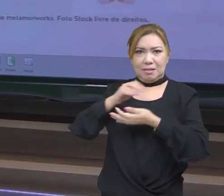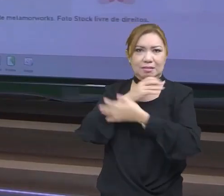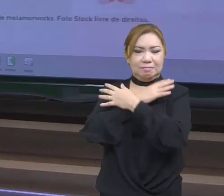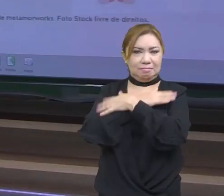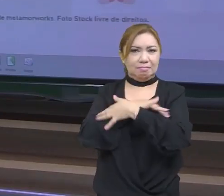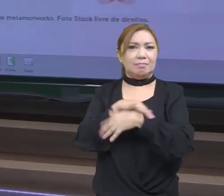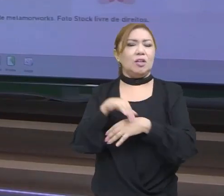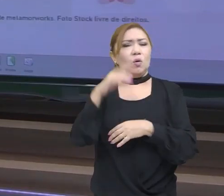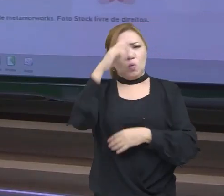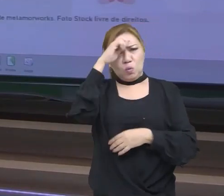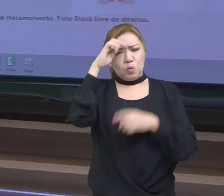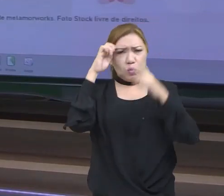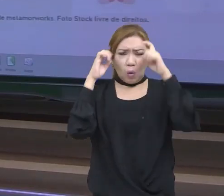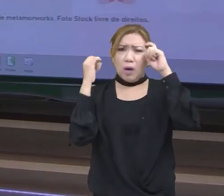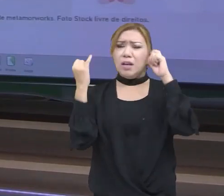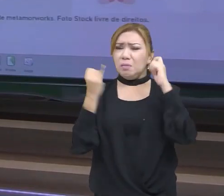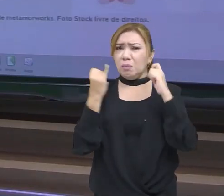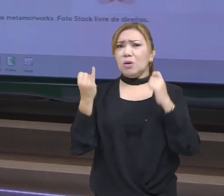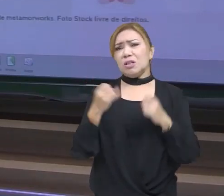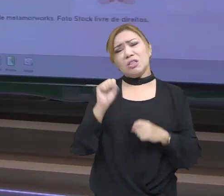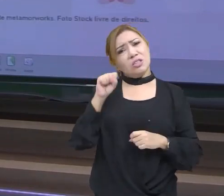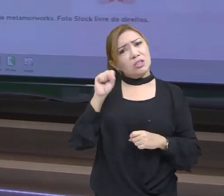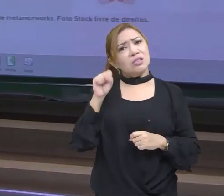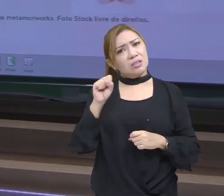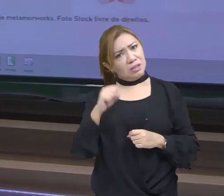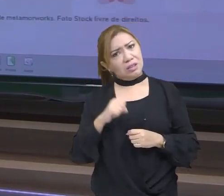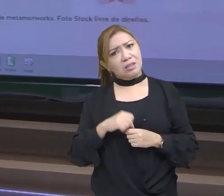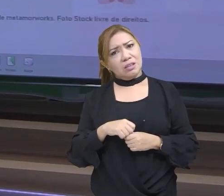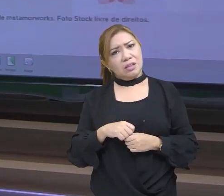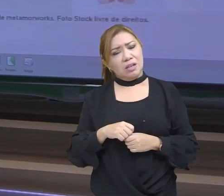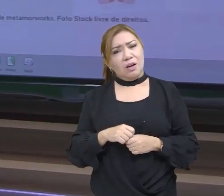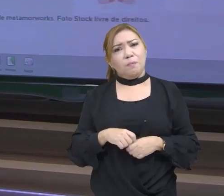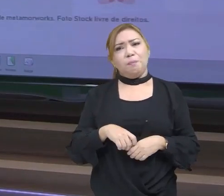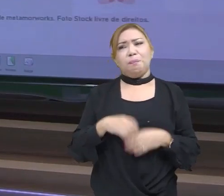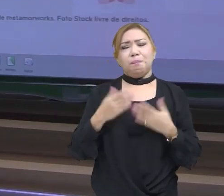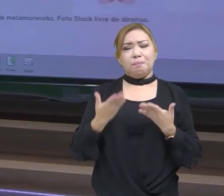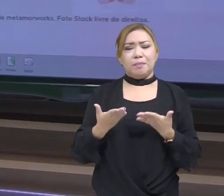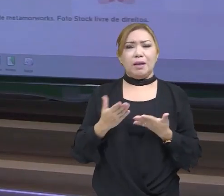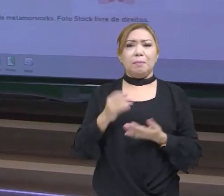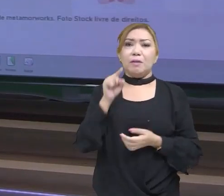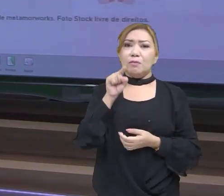vocês, o suor, ele é importante para que você